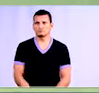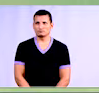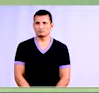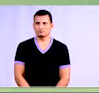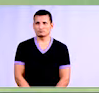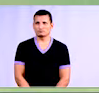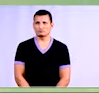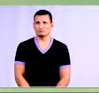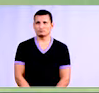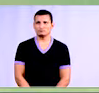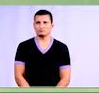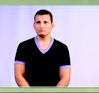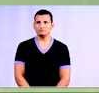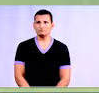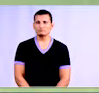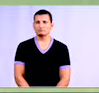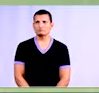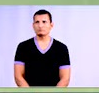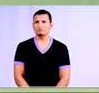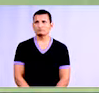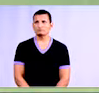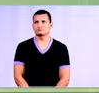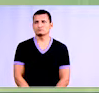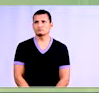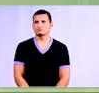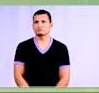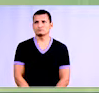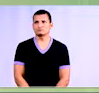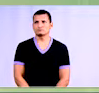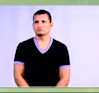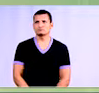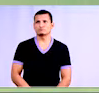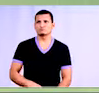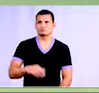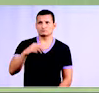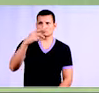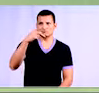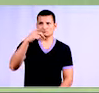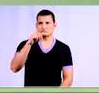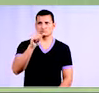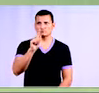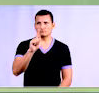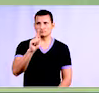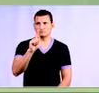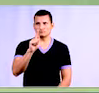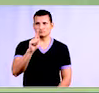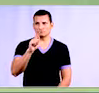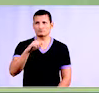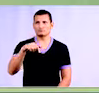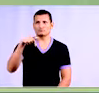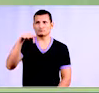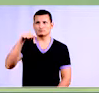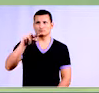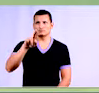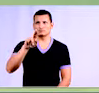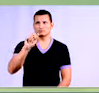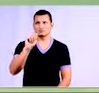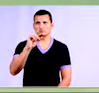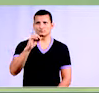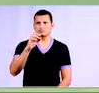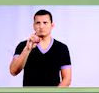Portanto, uma correspondência direta entre páginas e quadros, ou